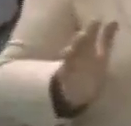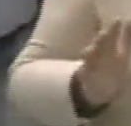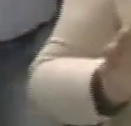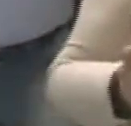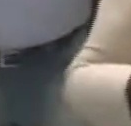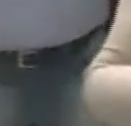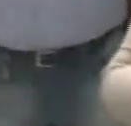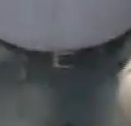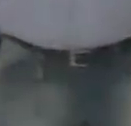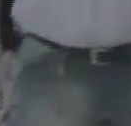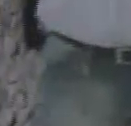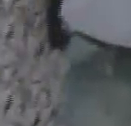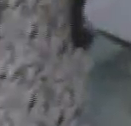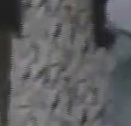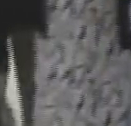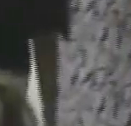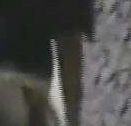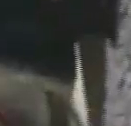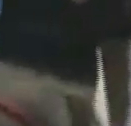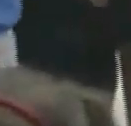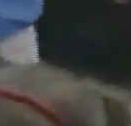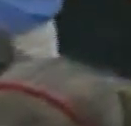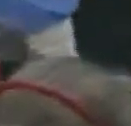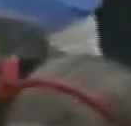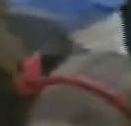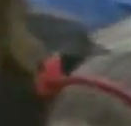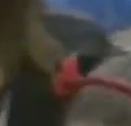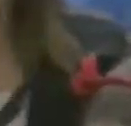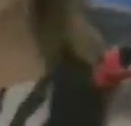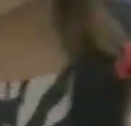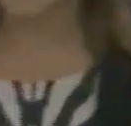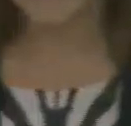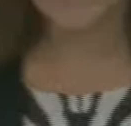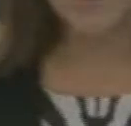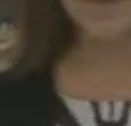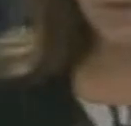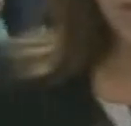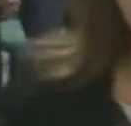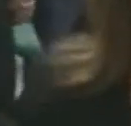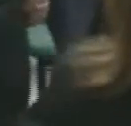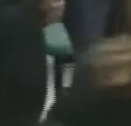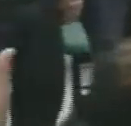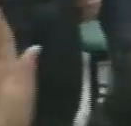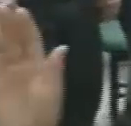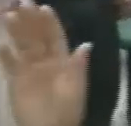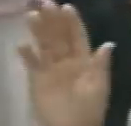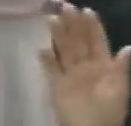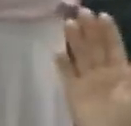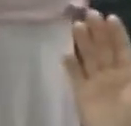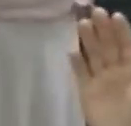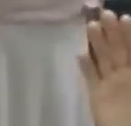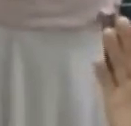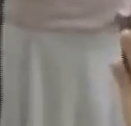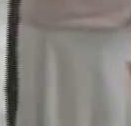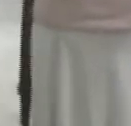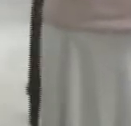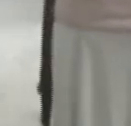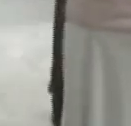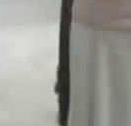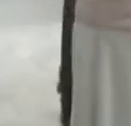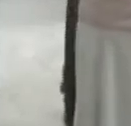opera e feito ela realiza por si só na vida das pessoas porque a tua palavra tem poder